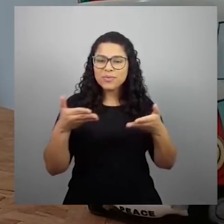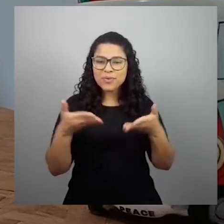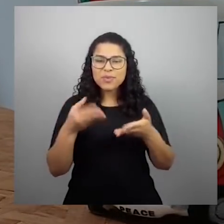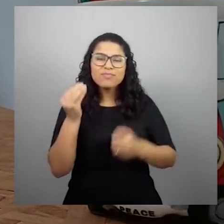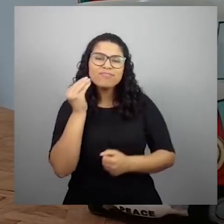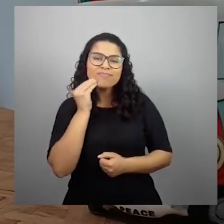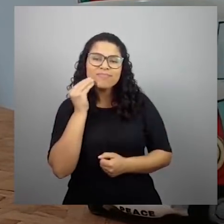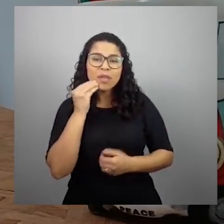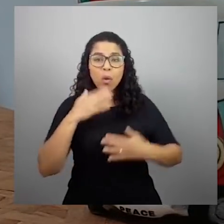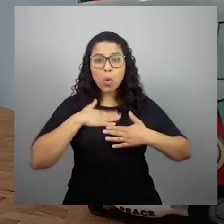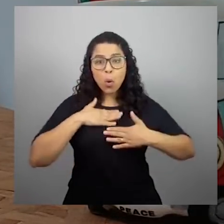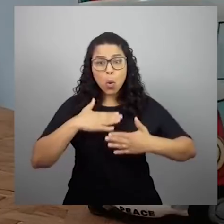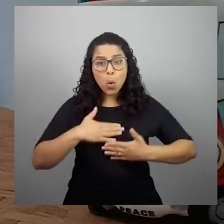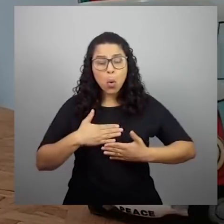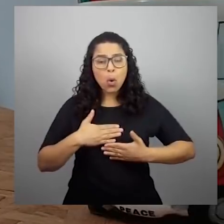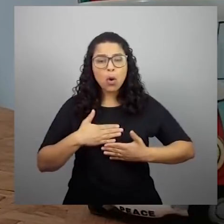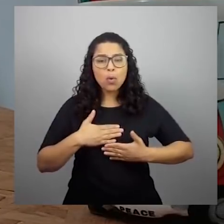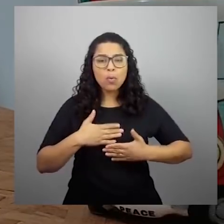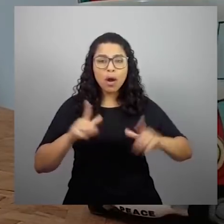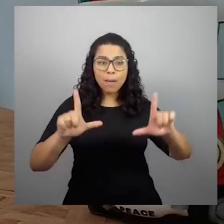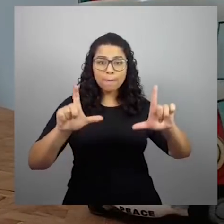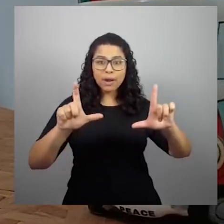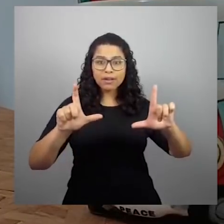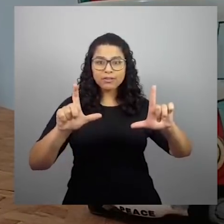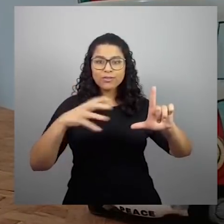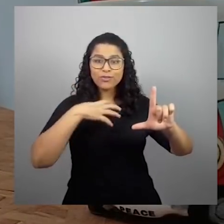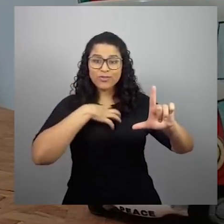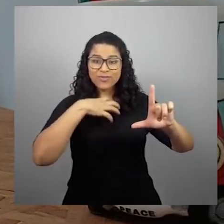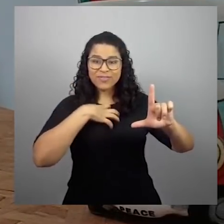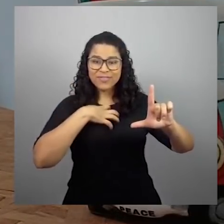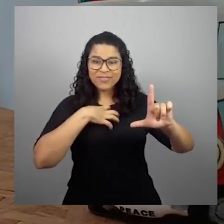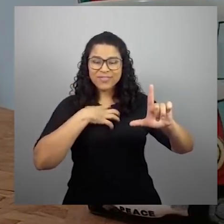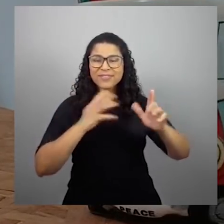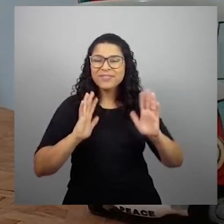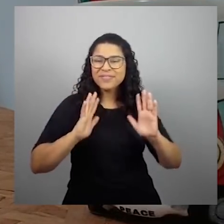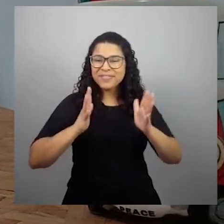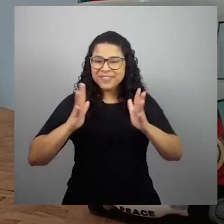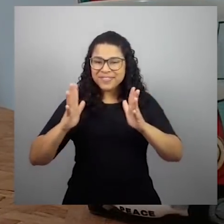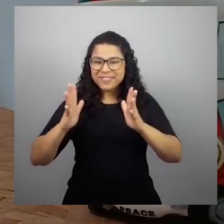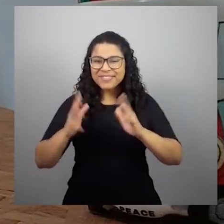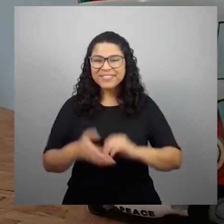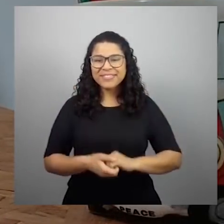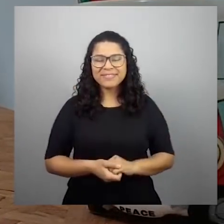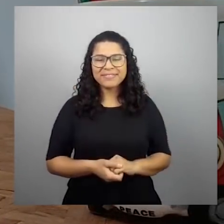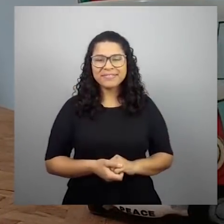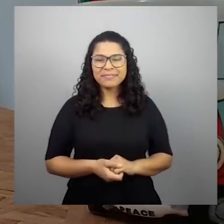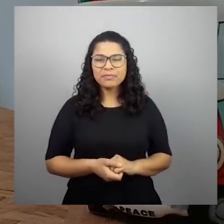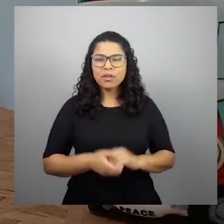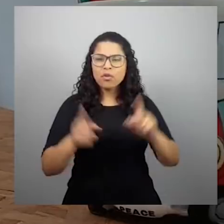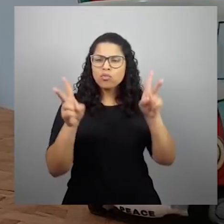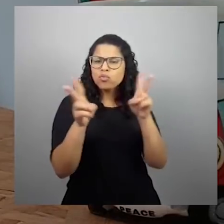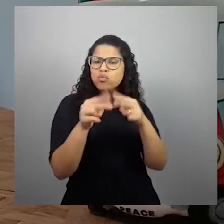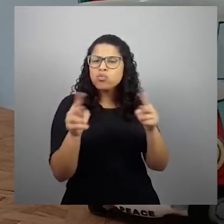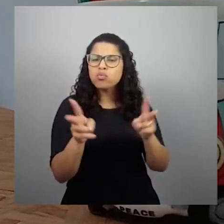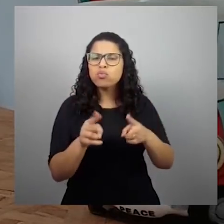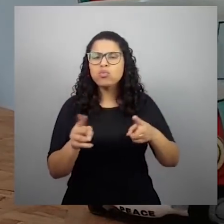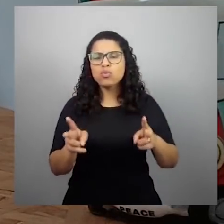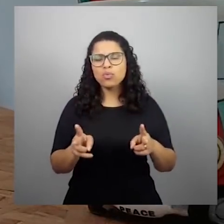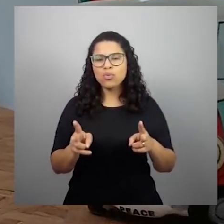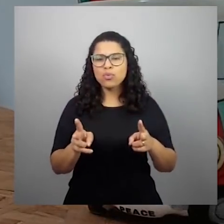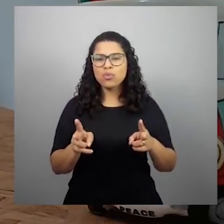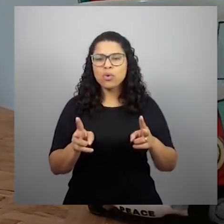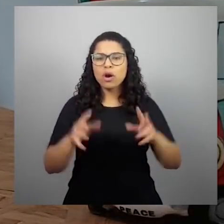experimentou. O nosso corpo reagindo àquelas imagens e às coisas que eu falava, não é? O